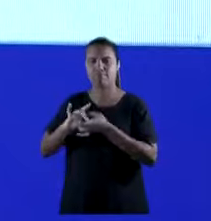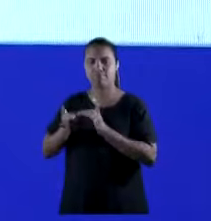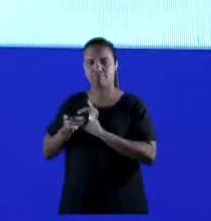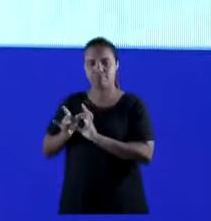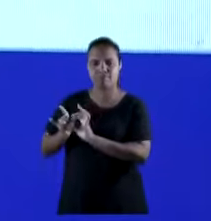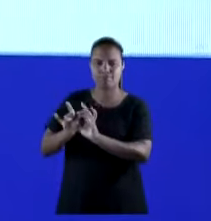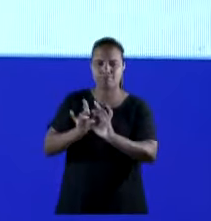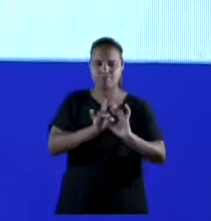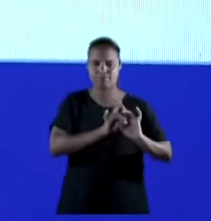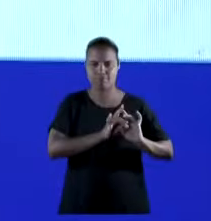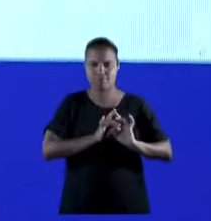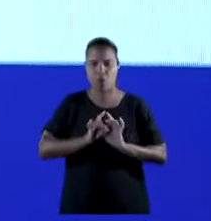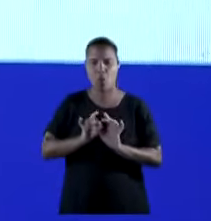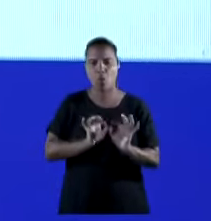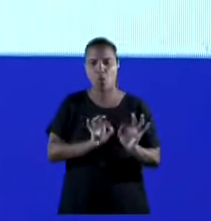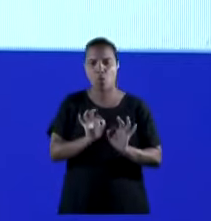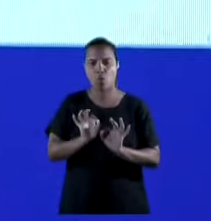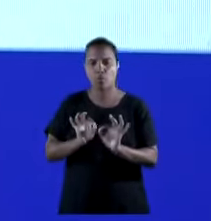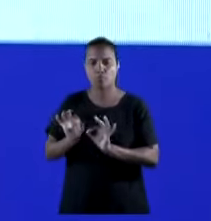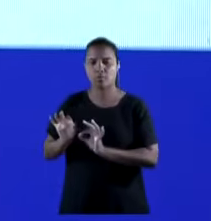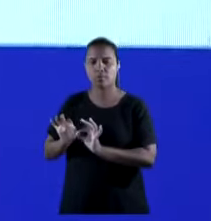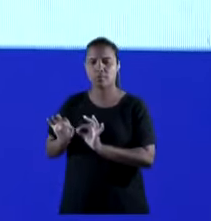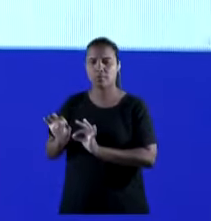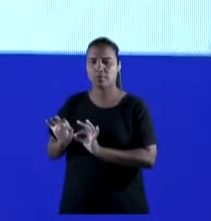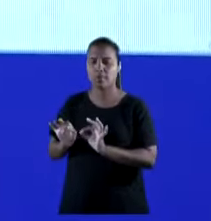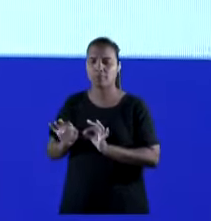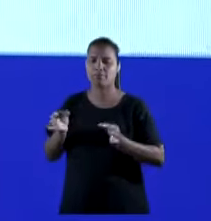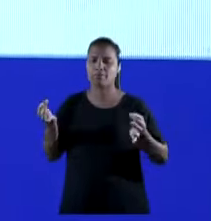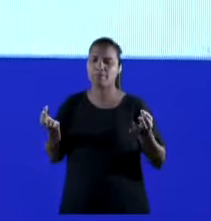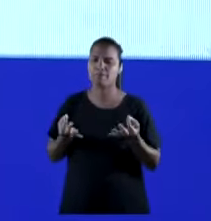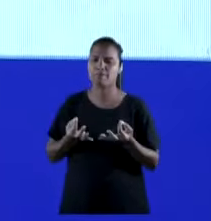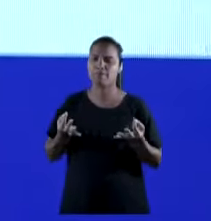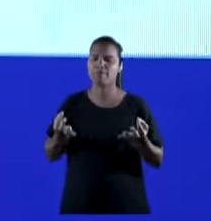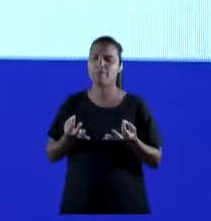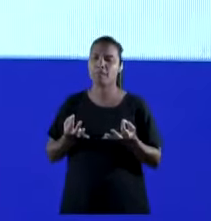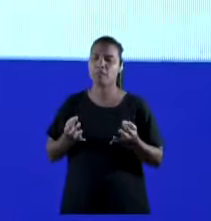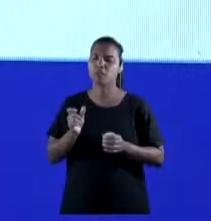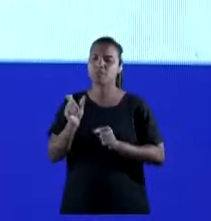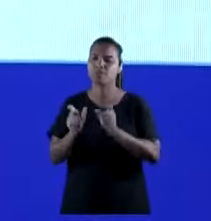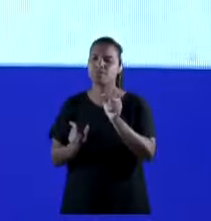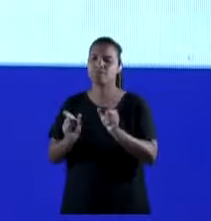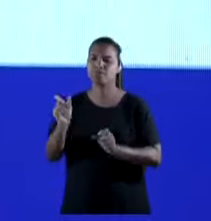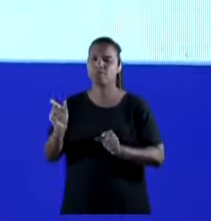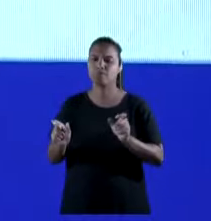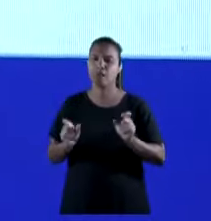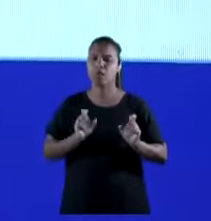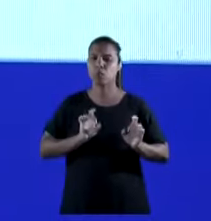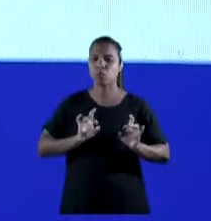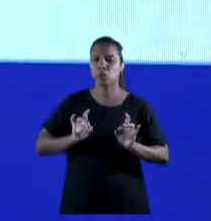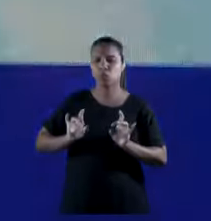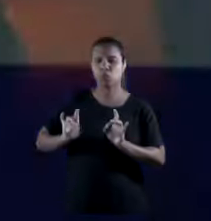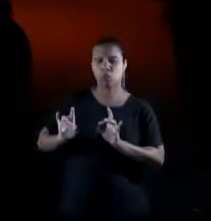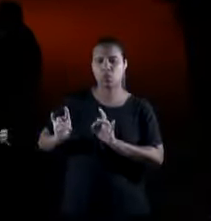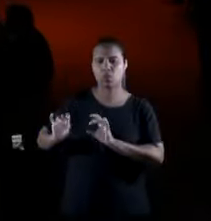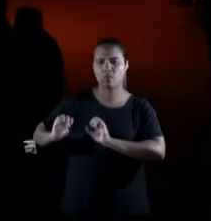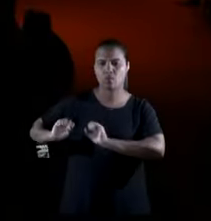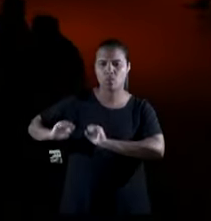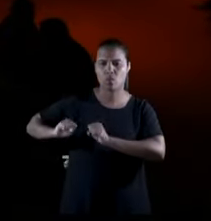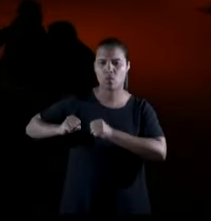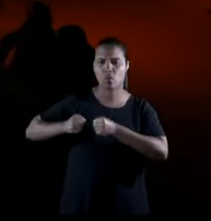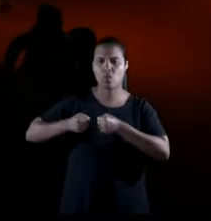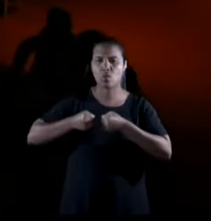compromisso constante de se fazer bem feito. É a dedicação no dia a dia, é o esforço,